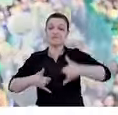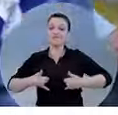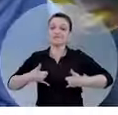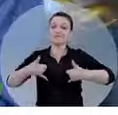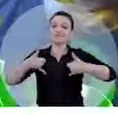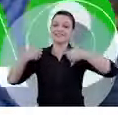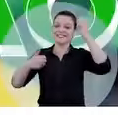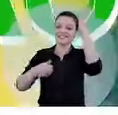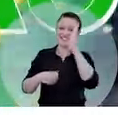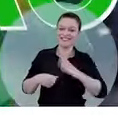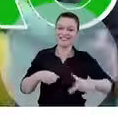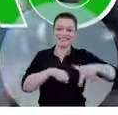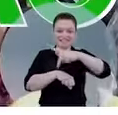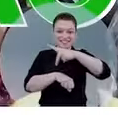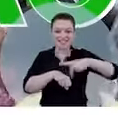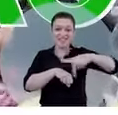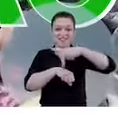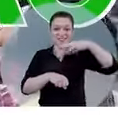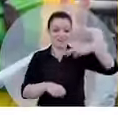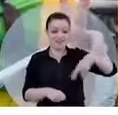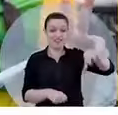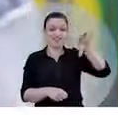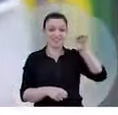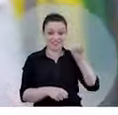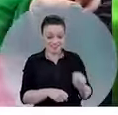astronauta, orgulho da nação.